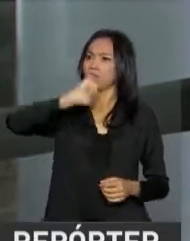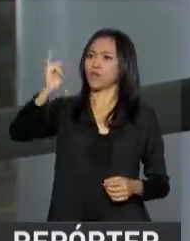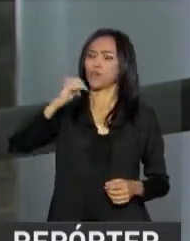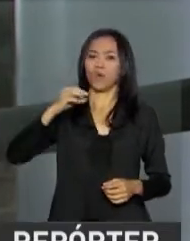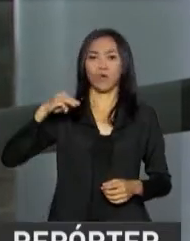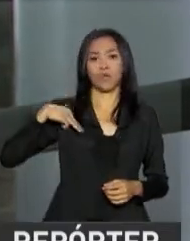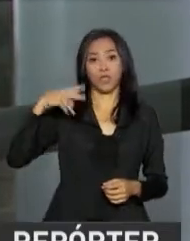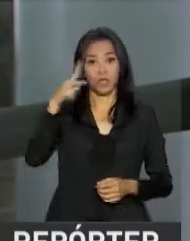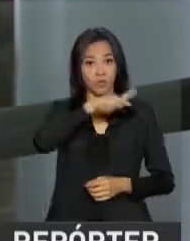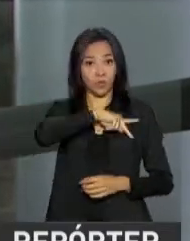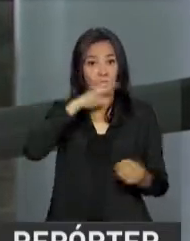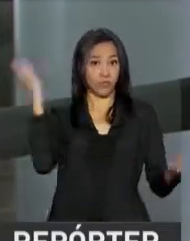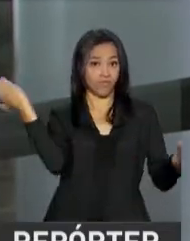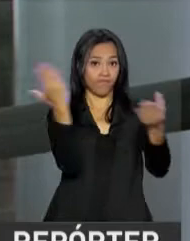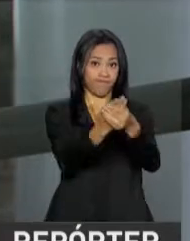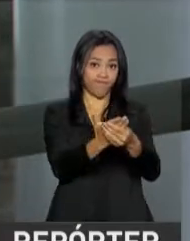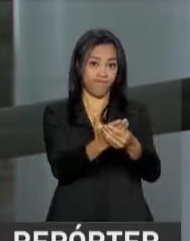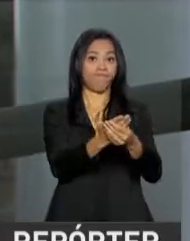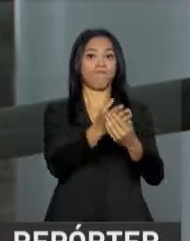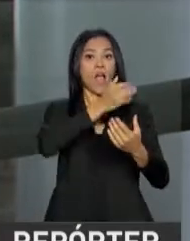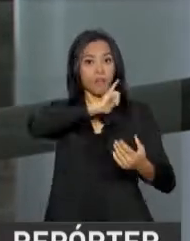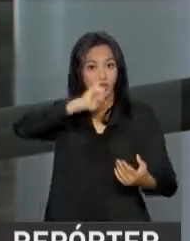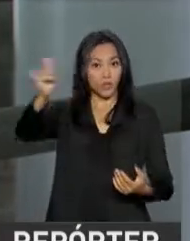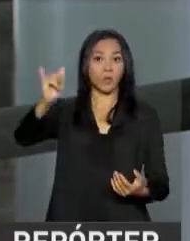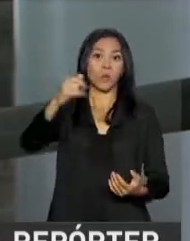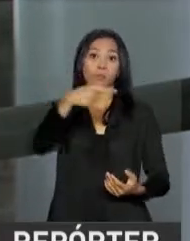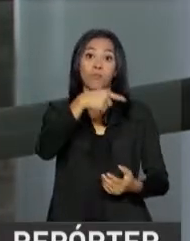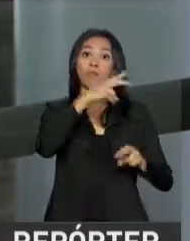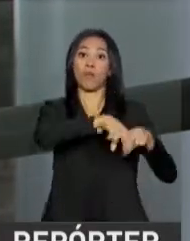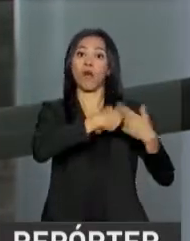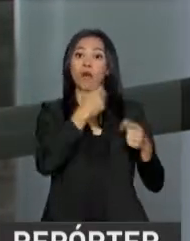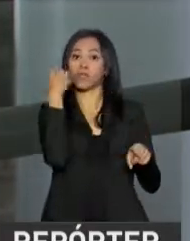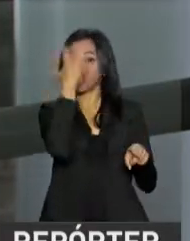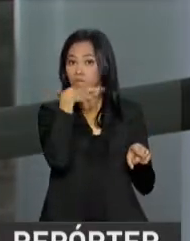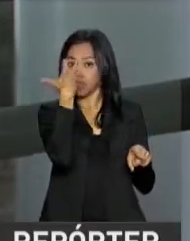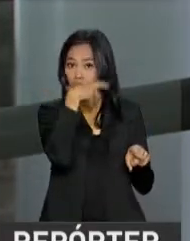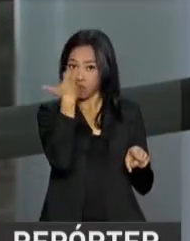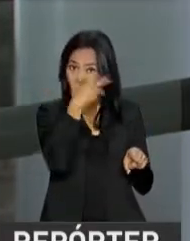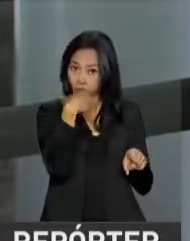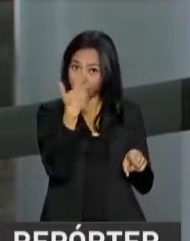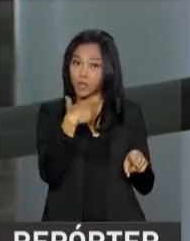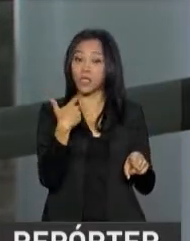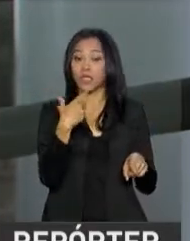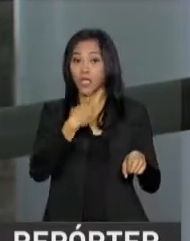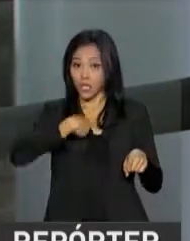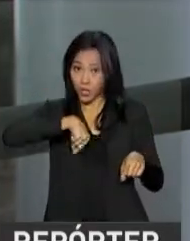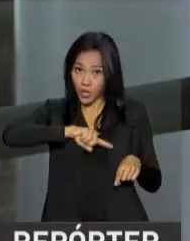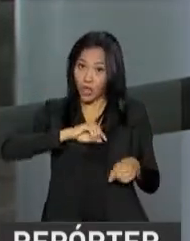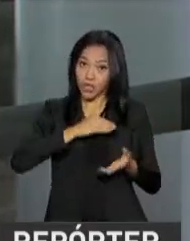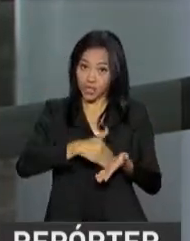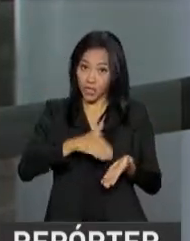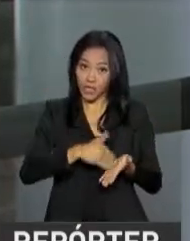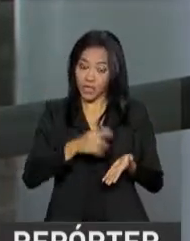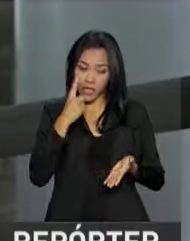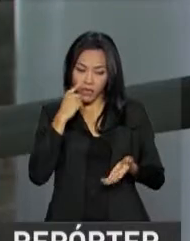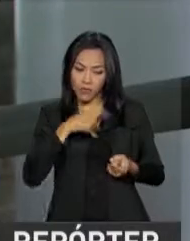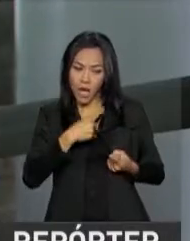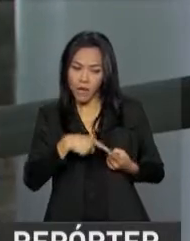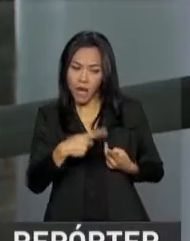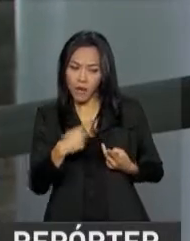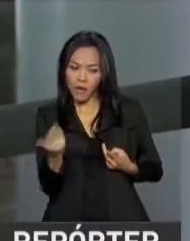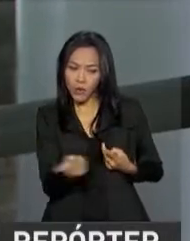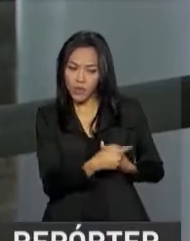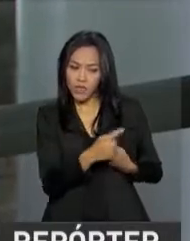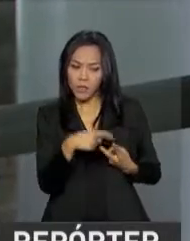providências jurídicas e está acompanhando todo esse do desdobramento já verificou que já chegou à